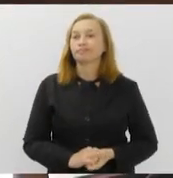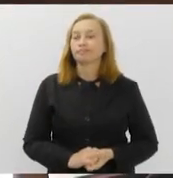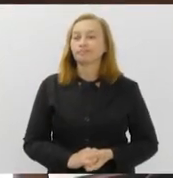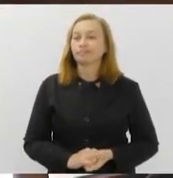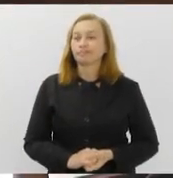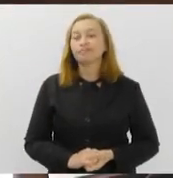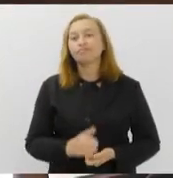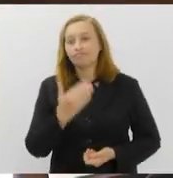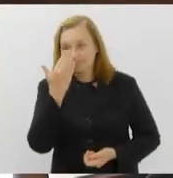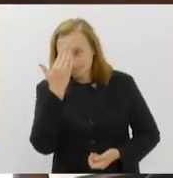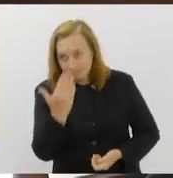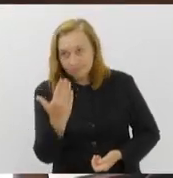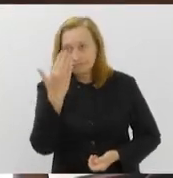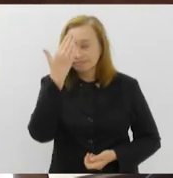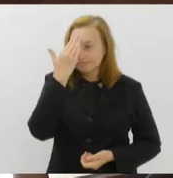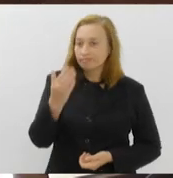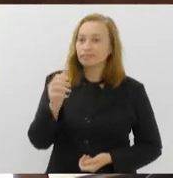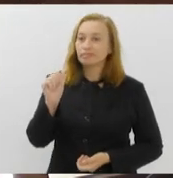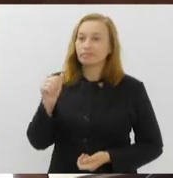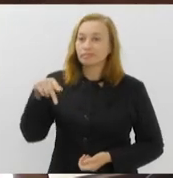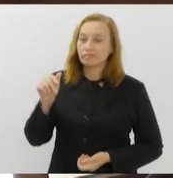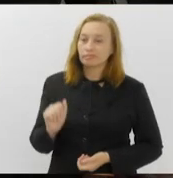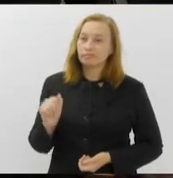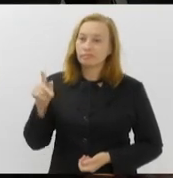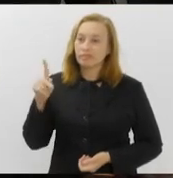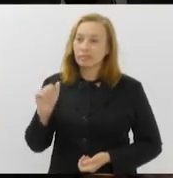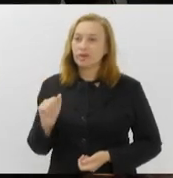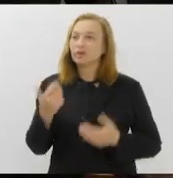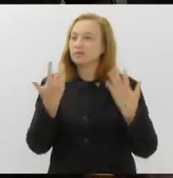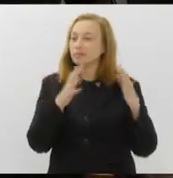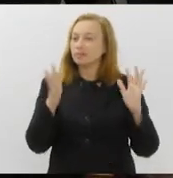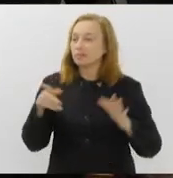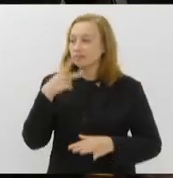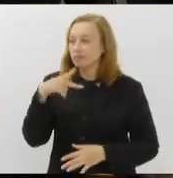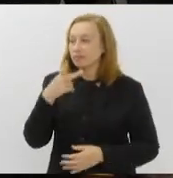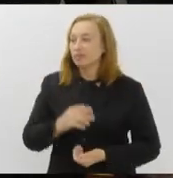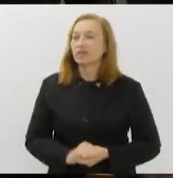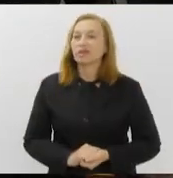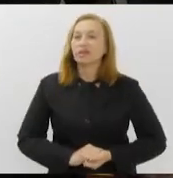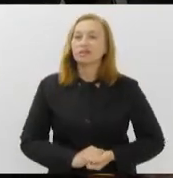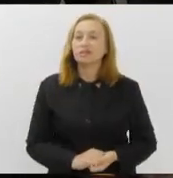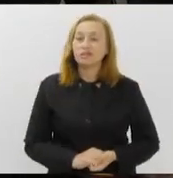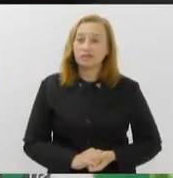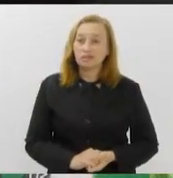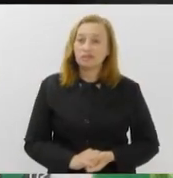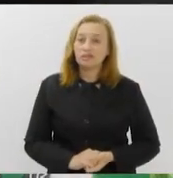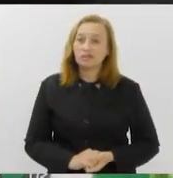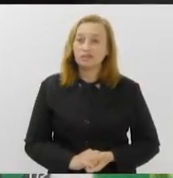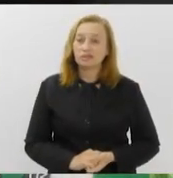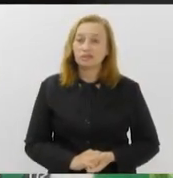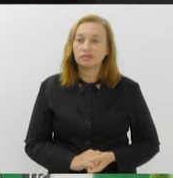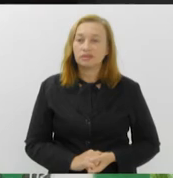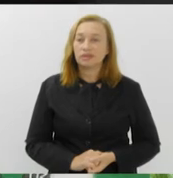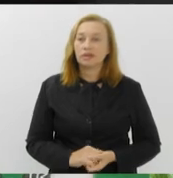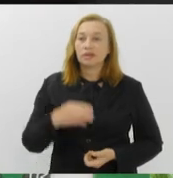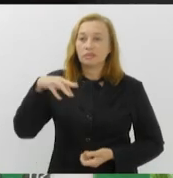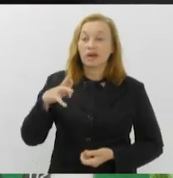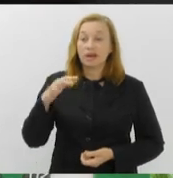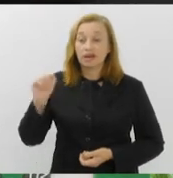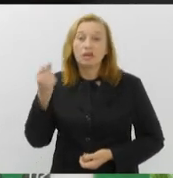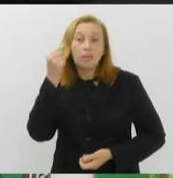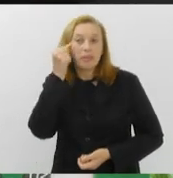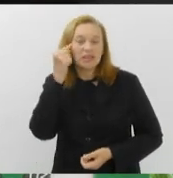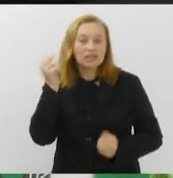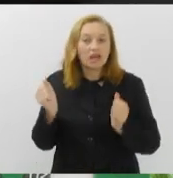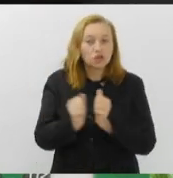Muito obrigada, Ana Paula, e parabéns pela fala. Sem dúvida nenhuma, estava aqui cutucando a Marina para a gente pensar